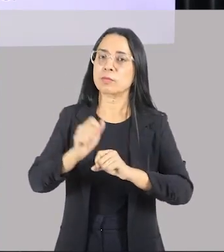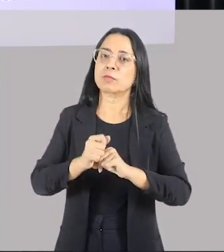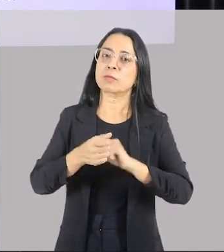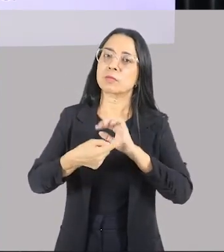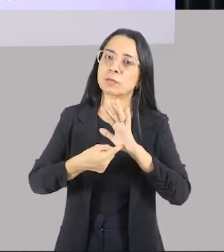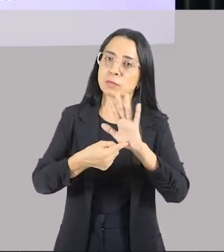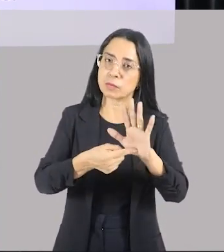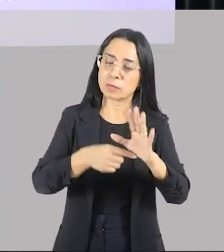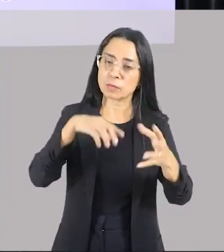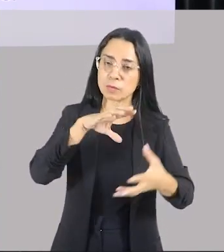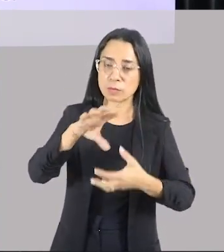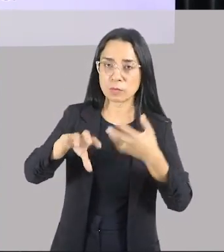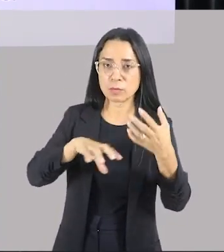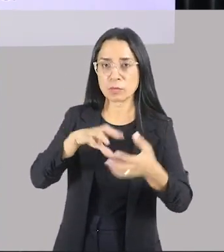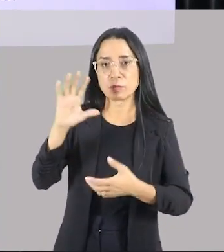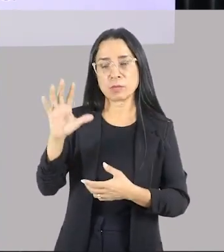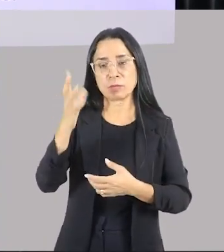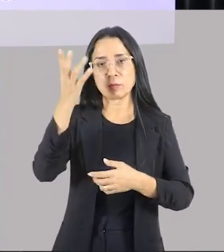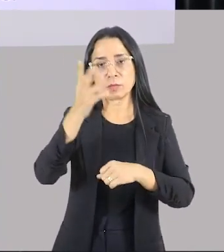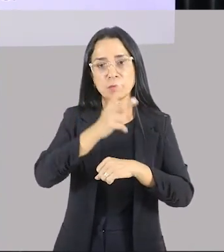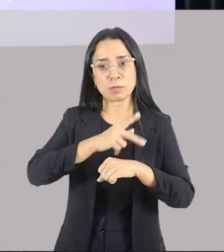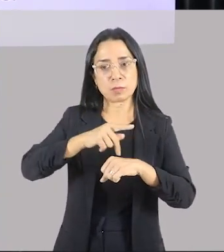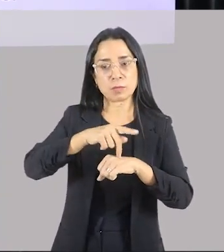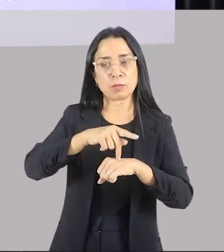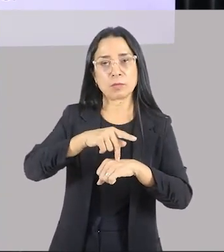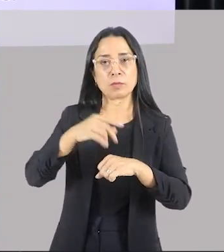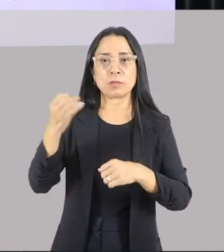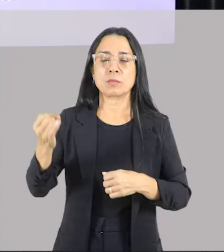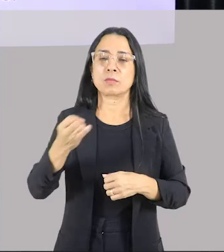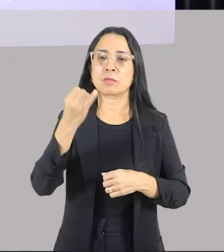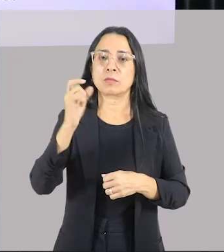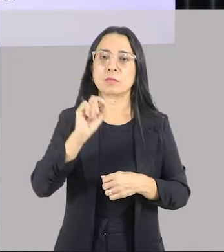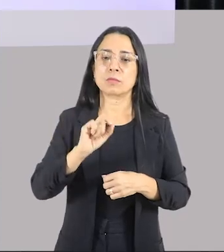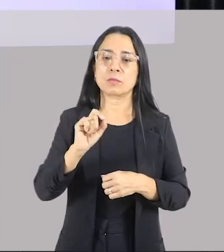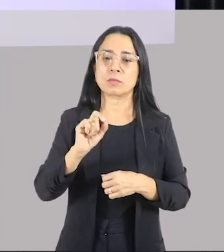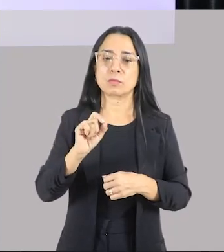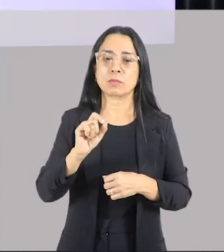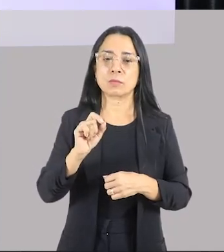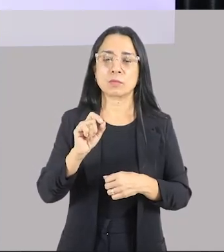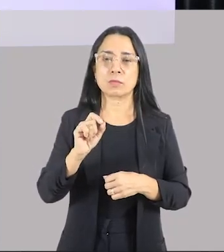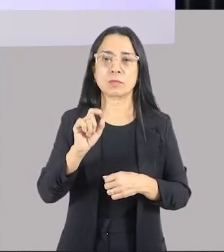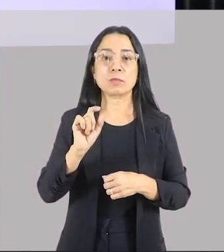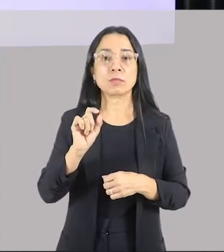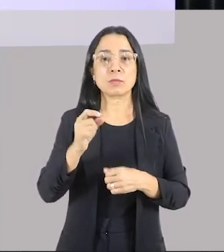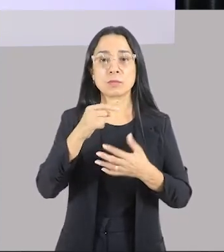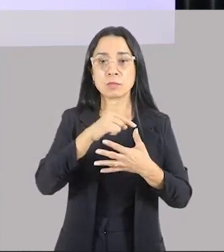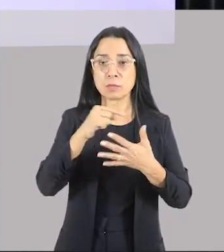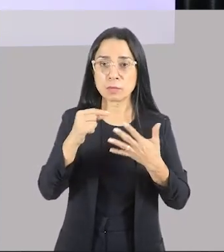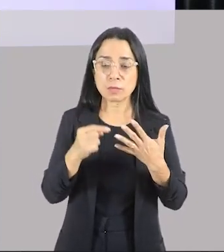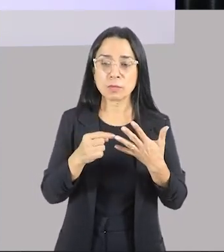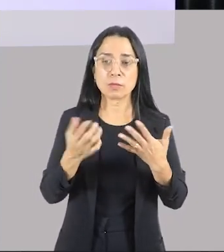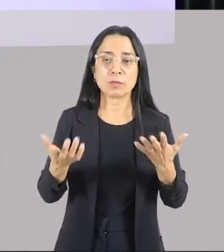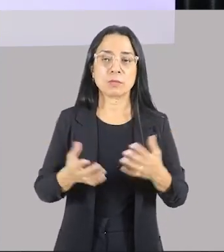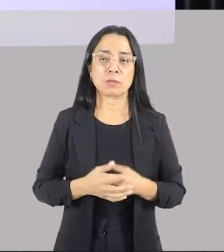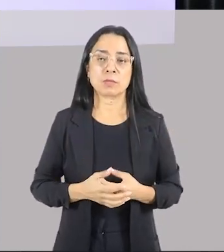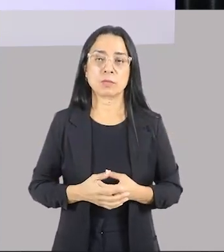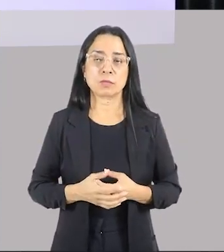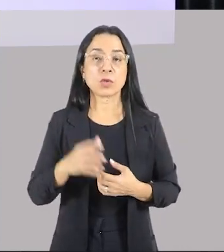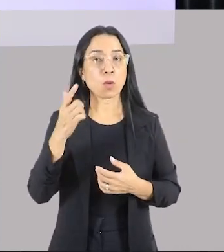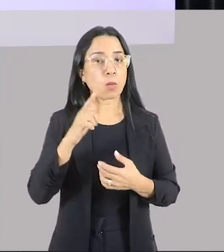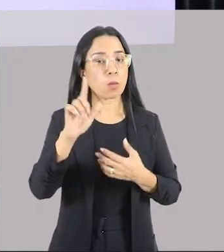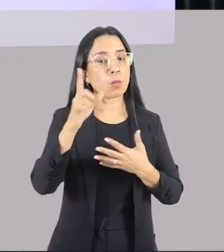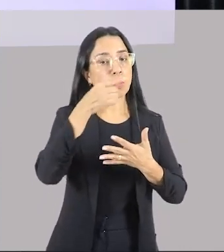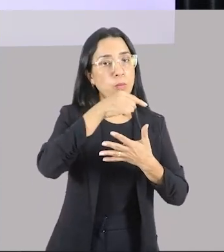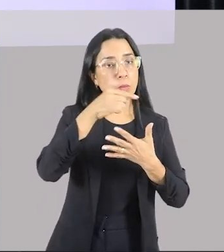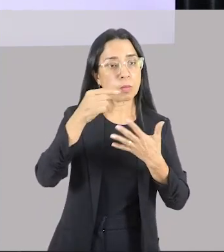que vão acontecer no país. Então é importante esse ponto. Vamos ver alguns outros pontos. Também nós temos, nesse